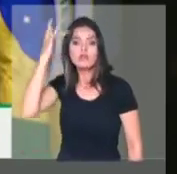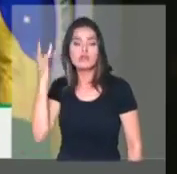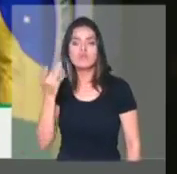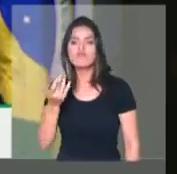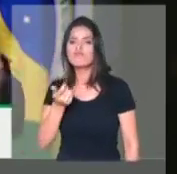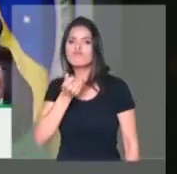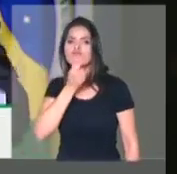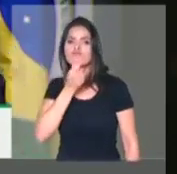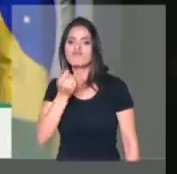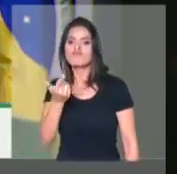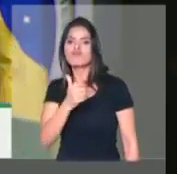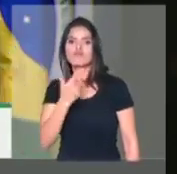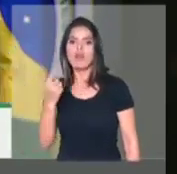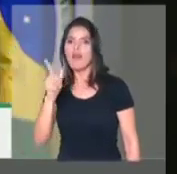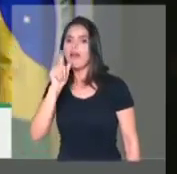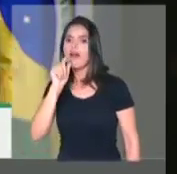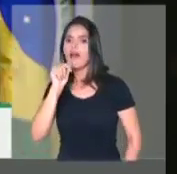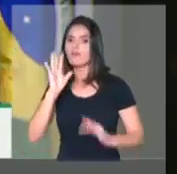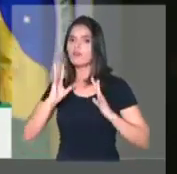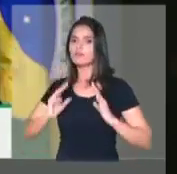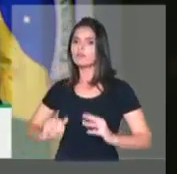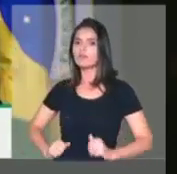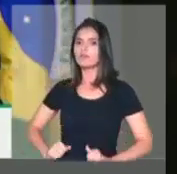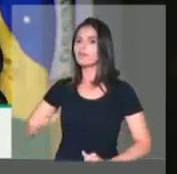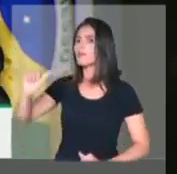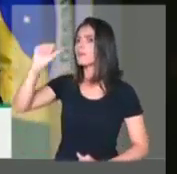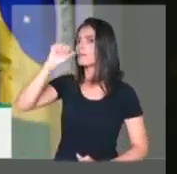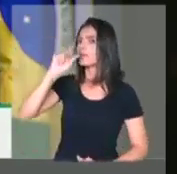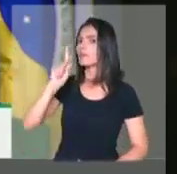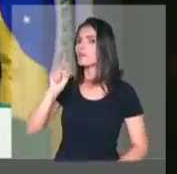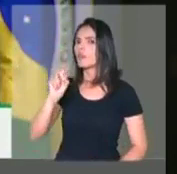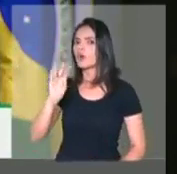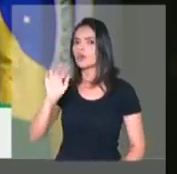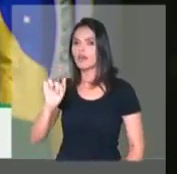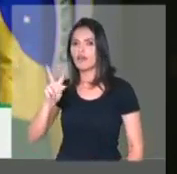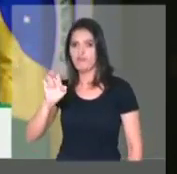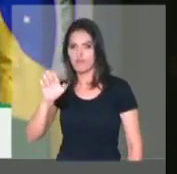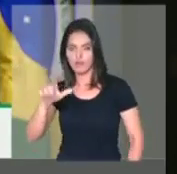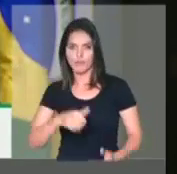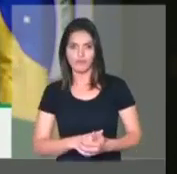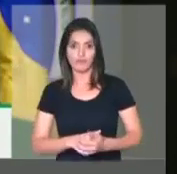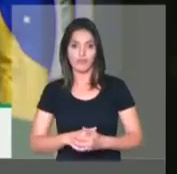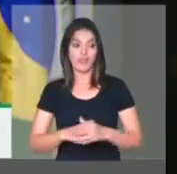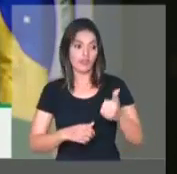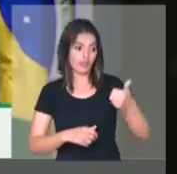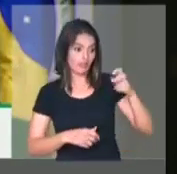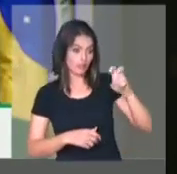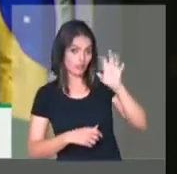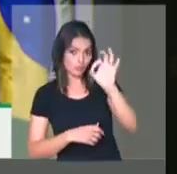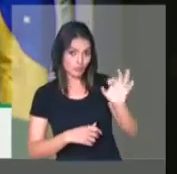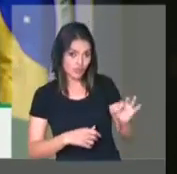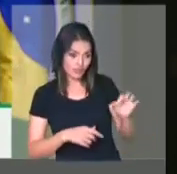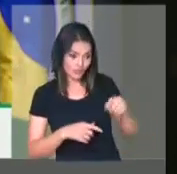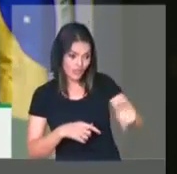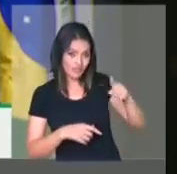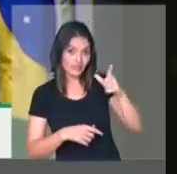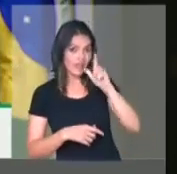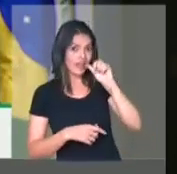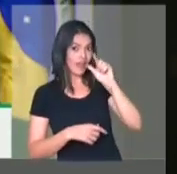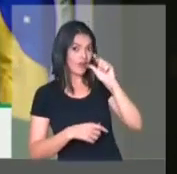não têm acesso à água potável e 15% deles são crianças.